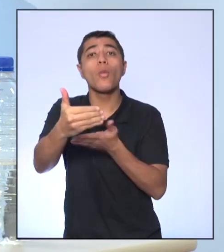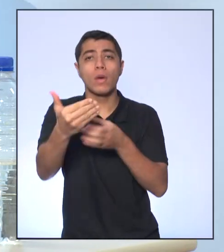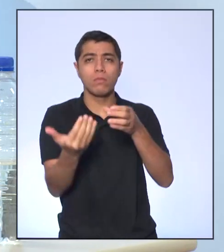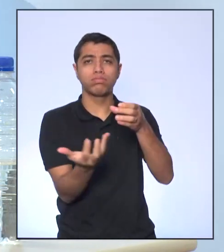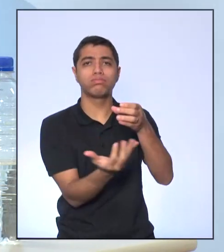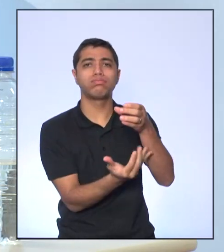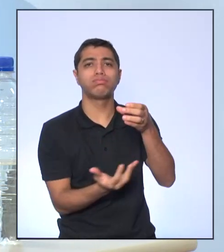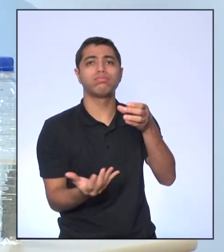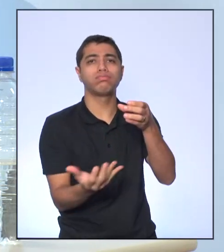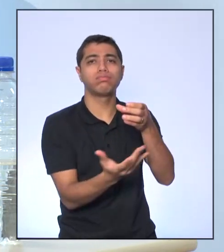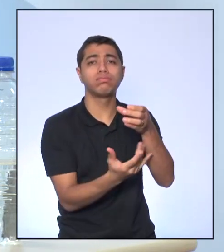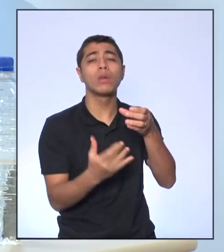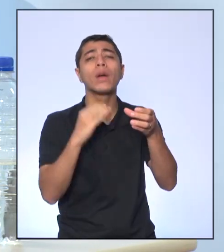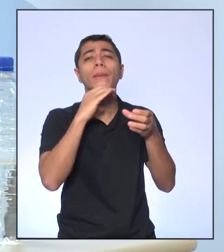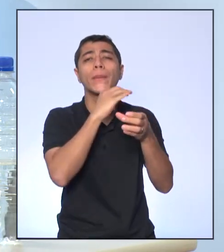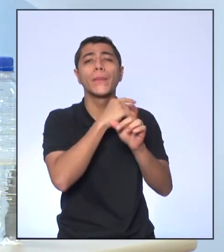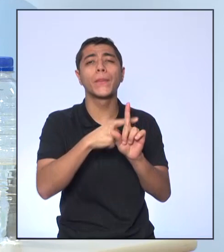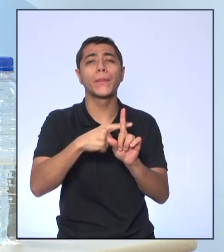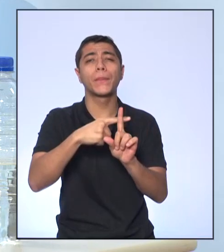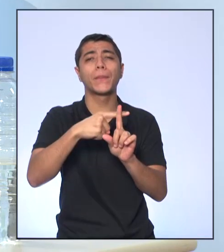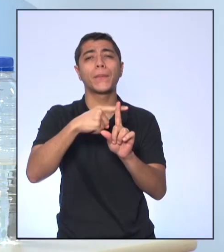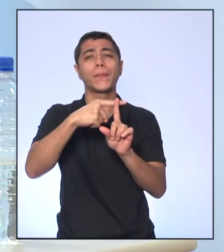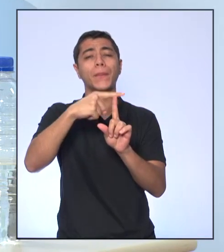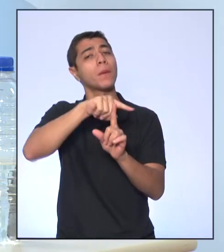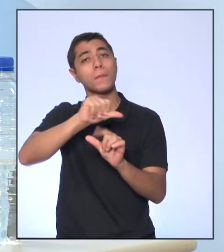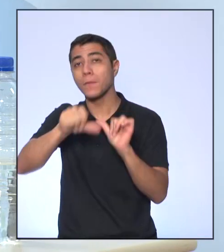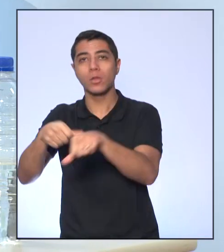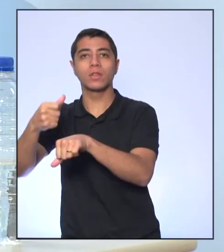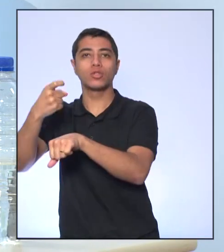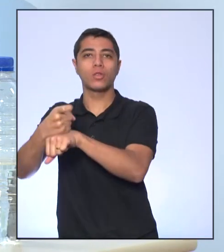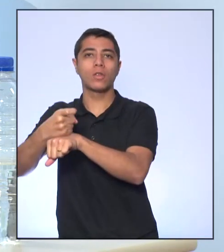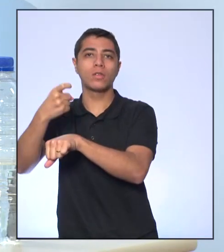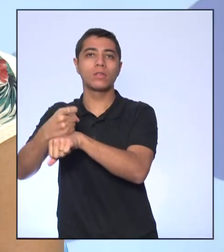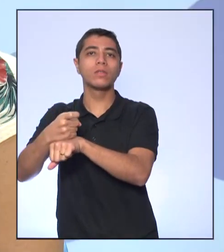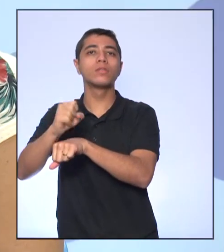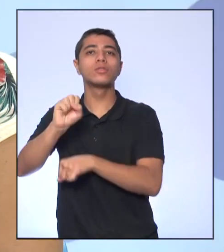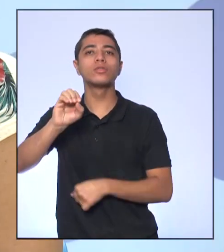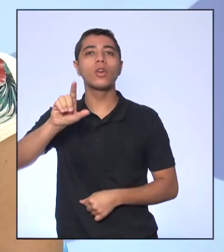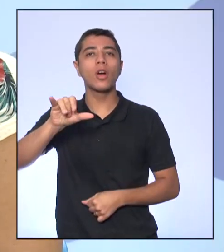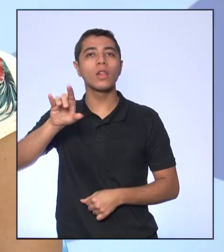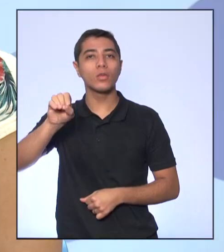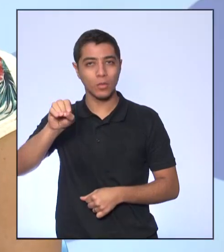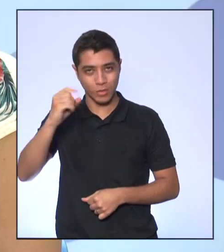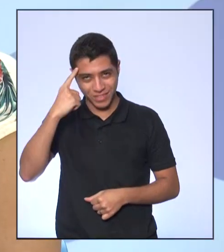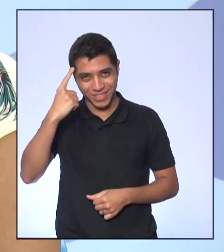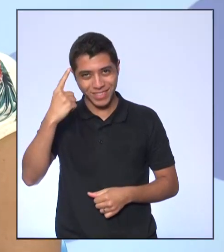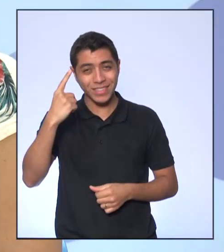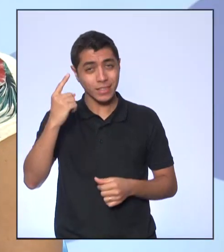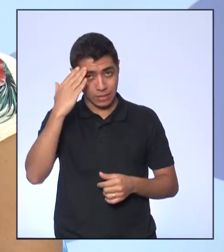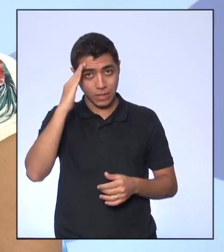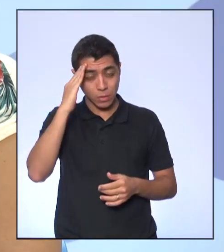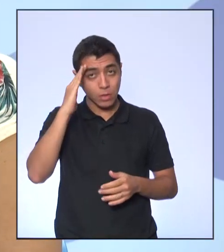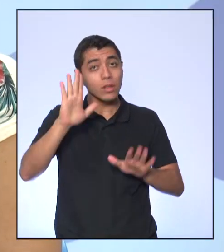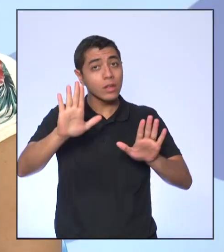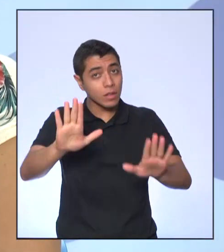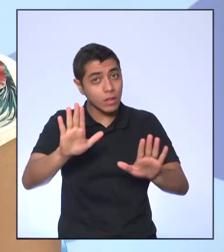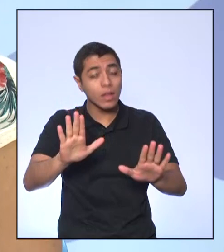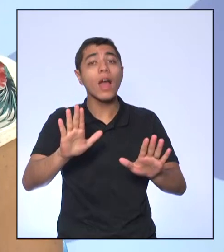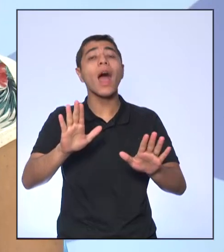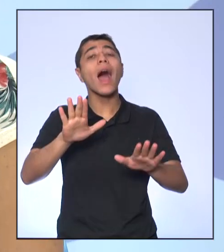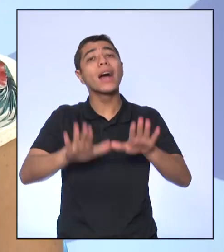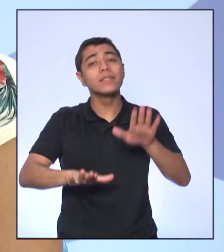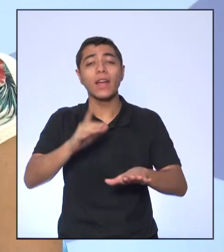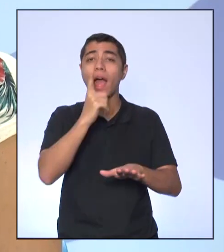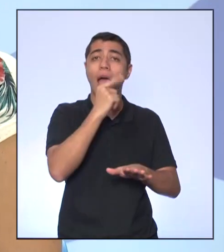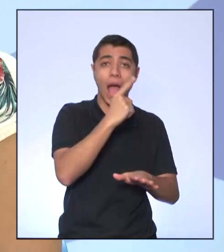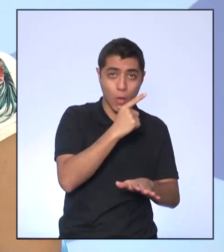quero transformar minha água em gelo, eu aqueço a minha água? Eles se confundiram, hein, Se professora? confundiram, então é o contrário, né?